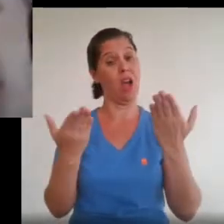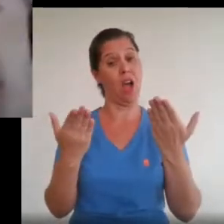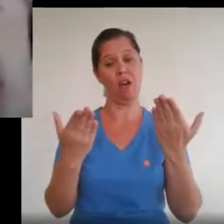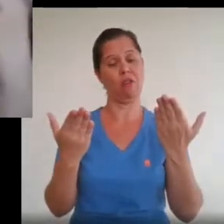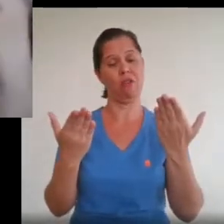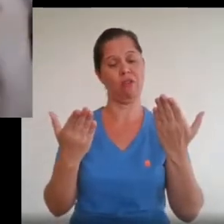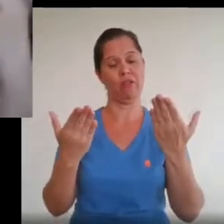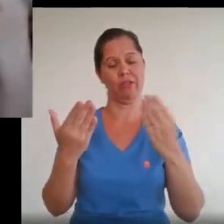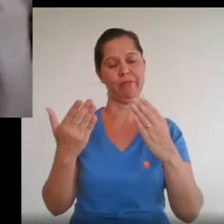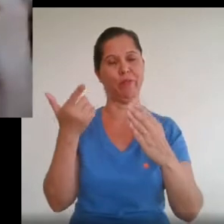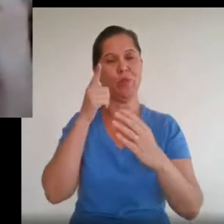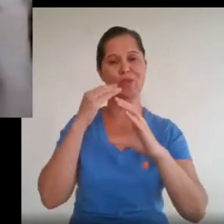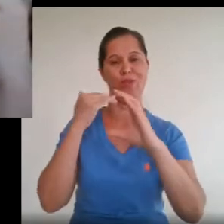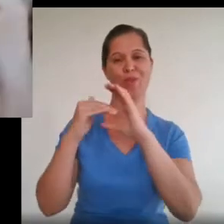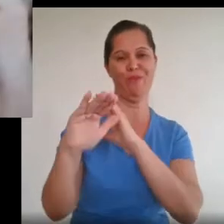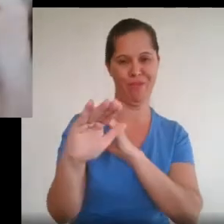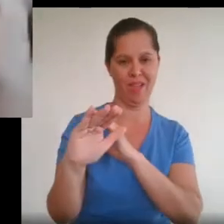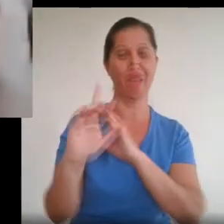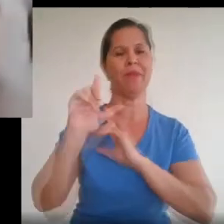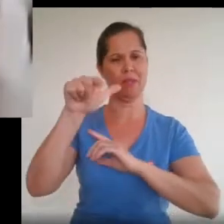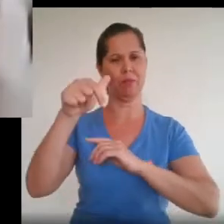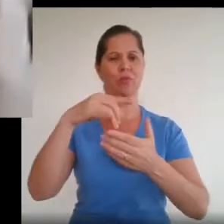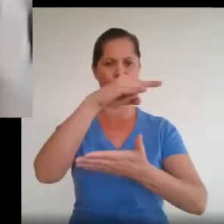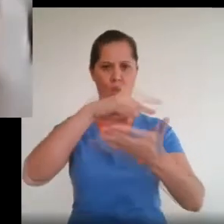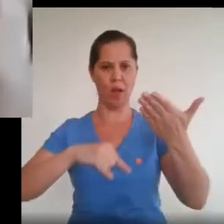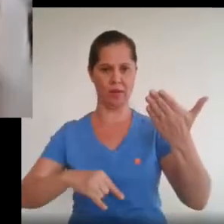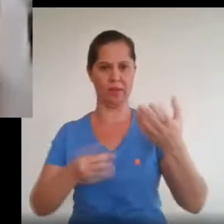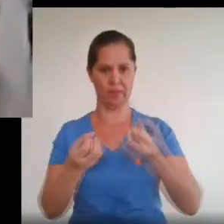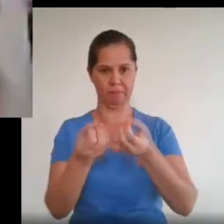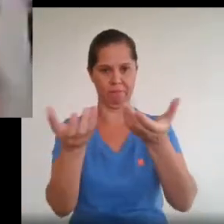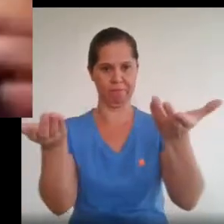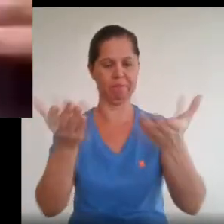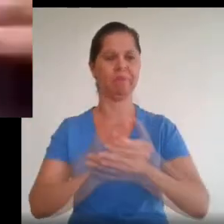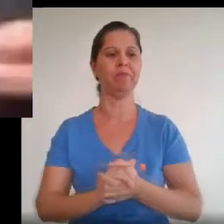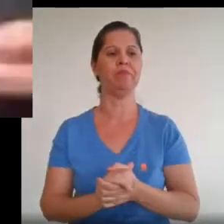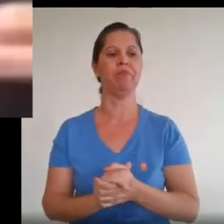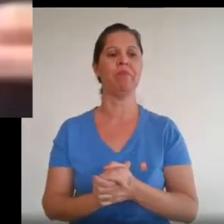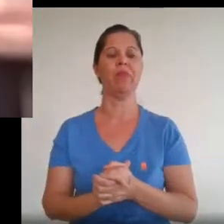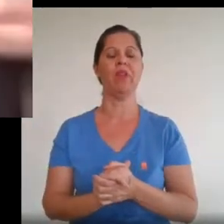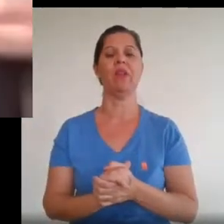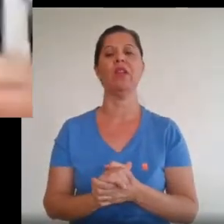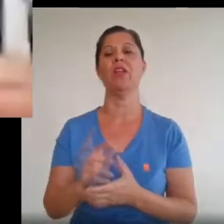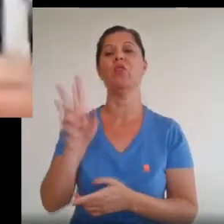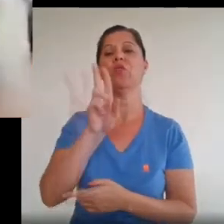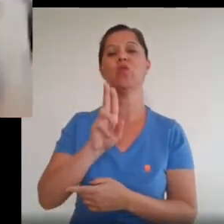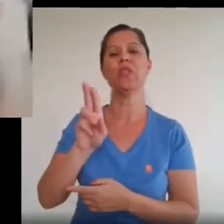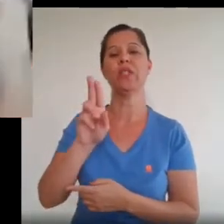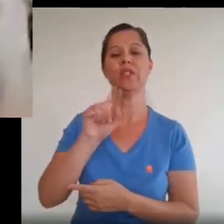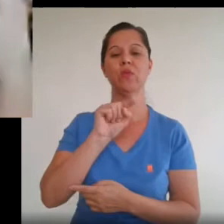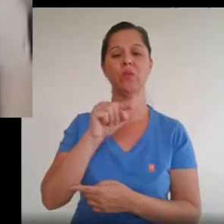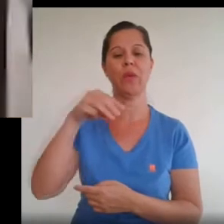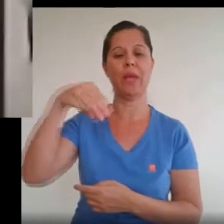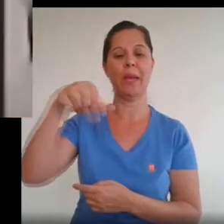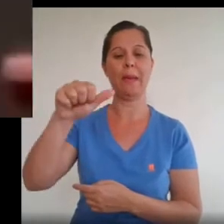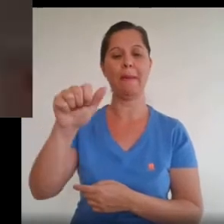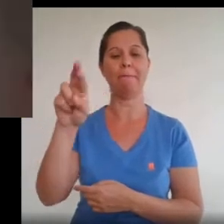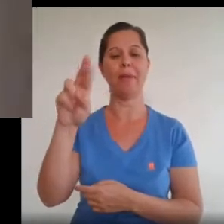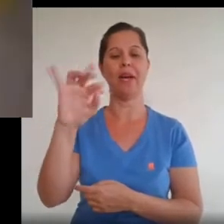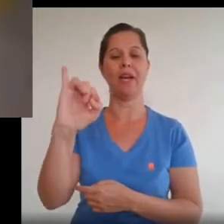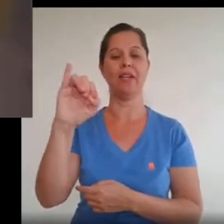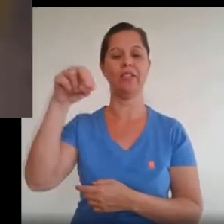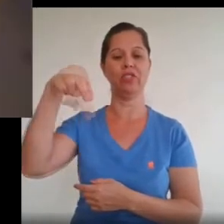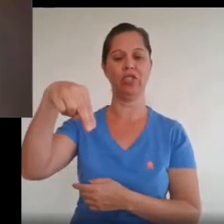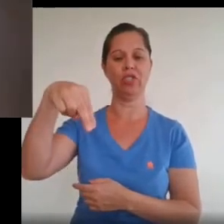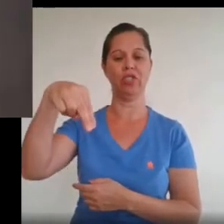mas no momento eu não tenho ainda a lista, não. Eu gosto de pensar pelo Martim